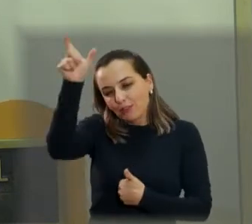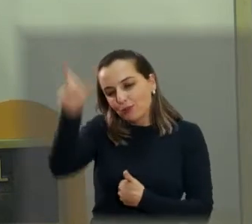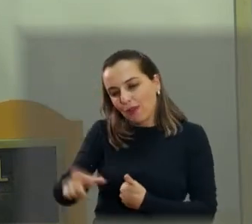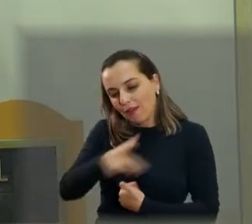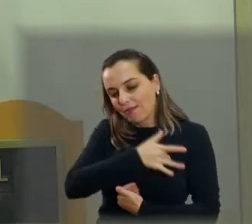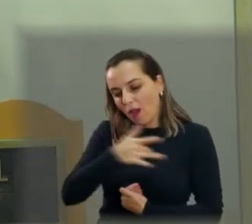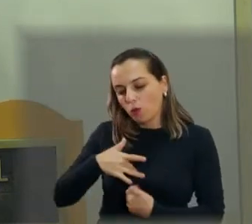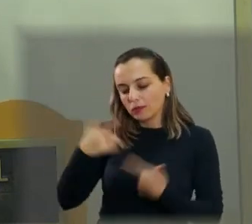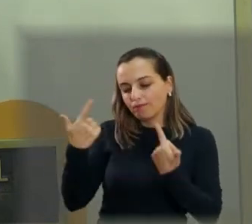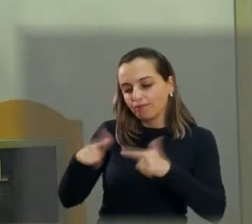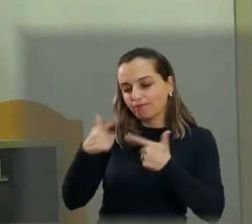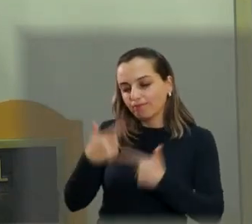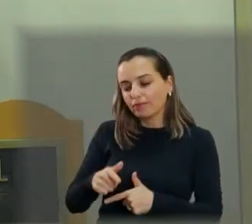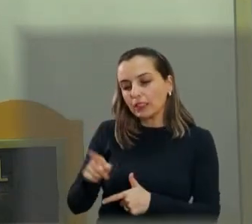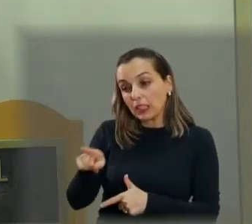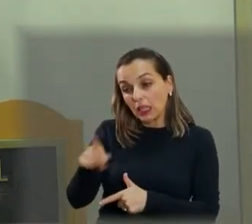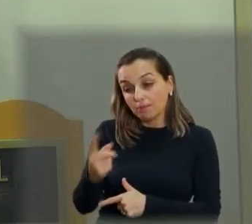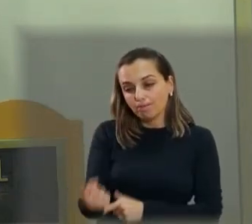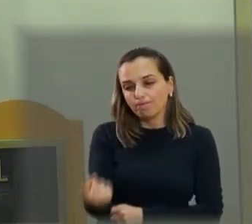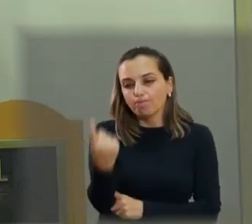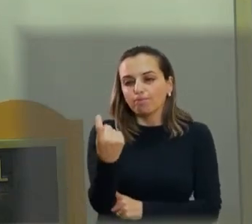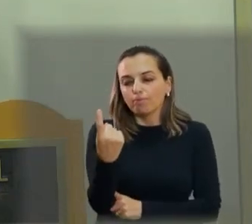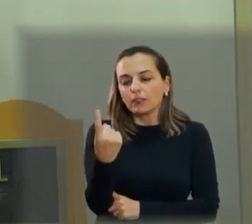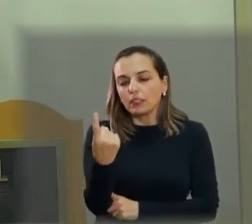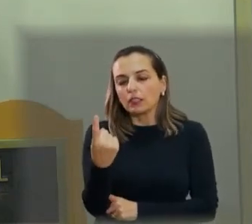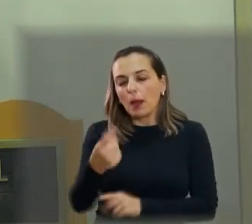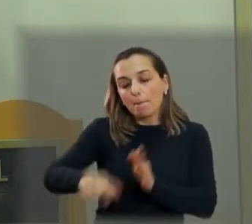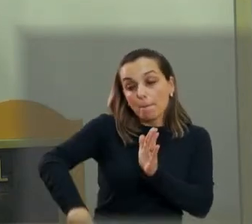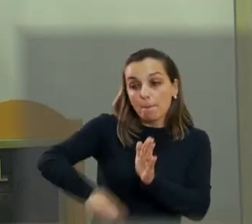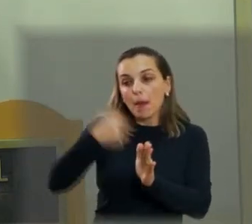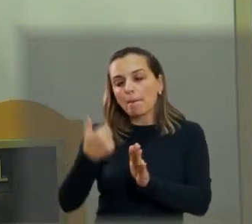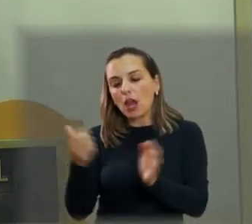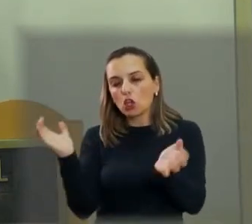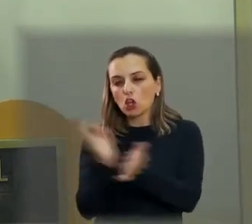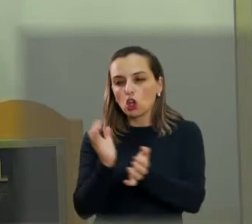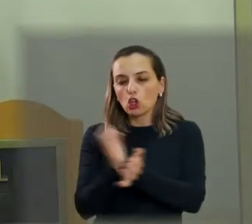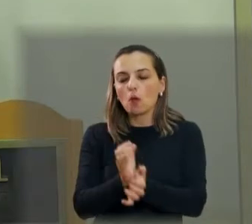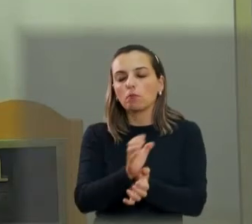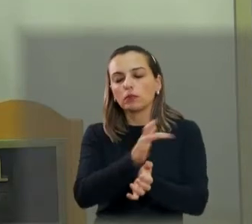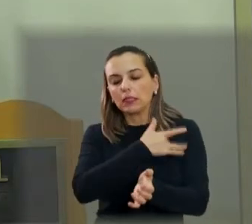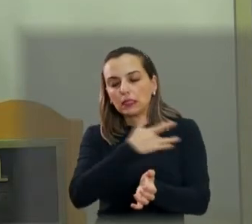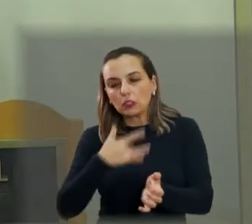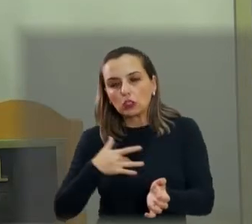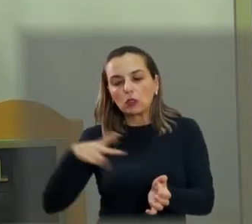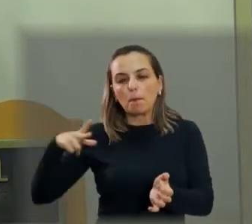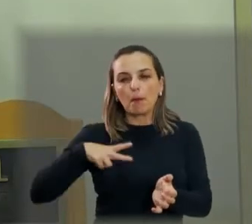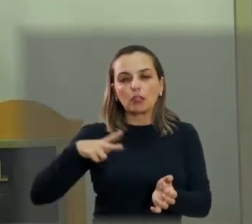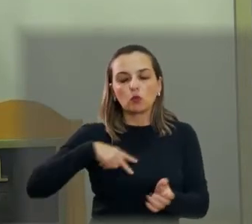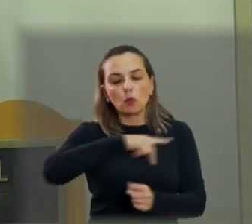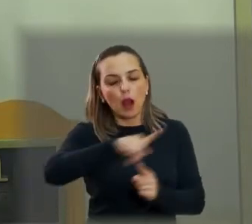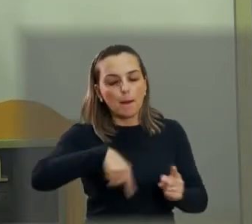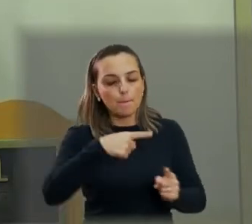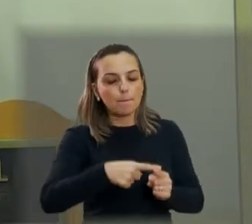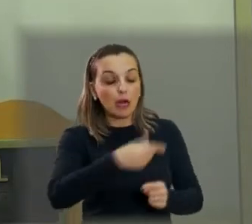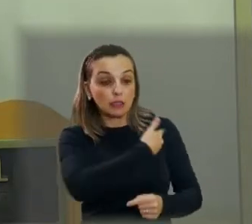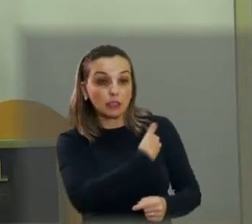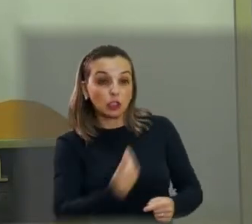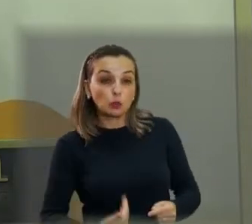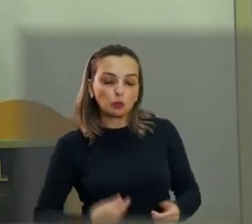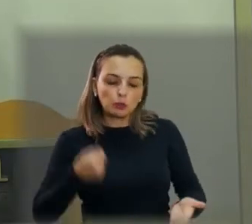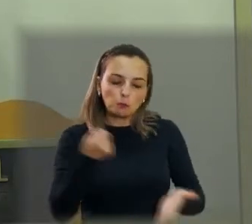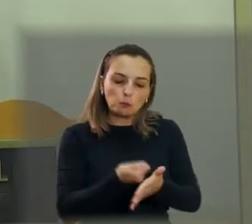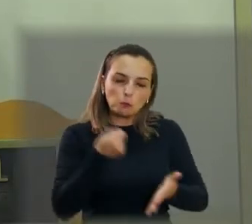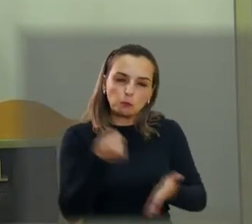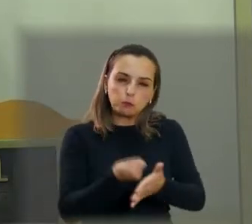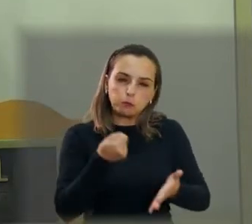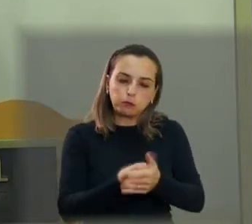saúde, então, eles em primeiro lugar, toda a equipe de saúde da rede pública e privada que tem participado nessa luta. E